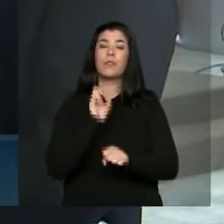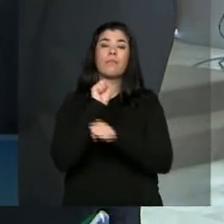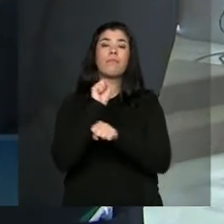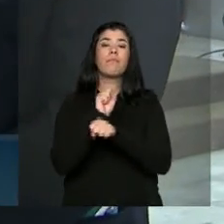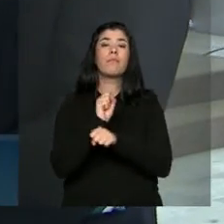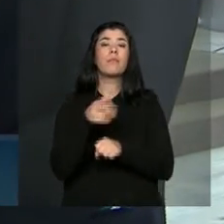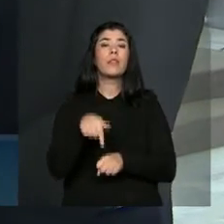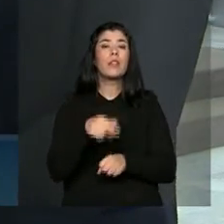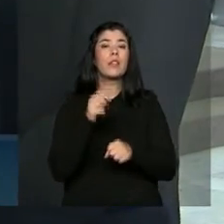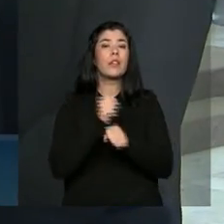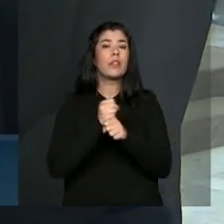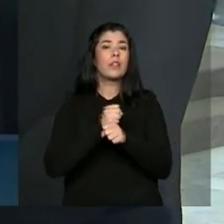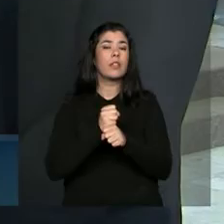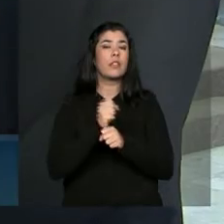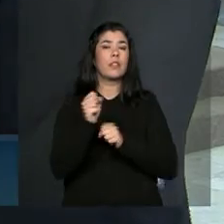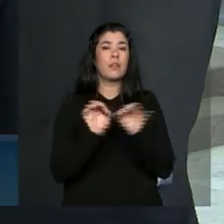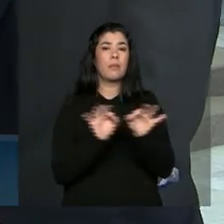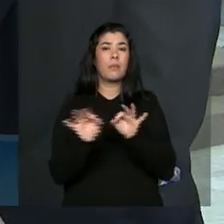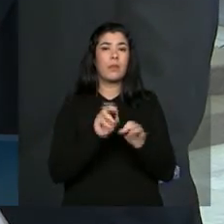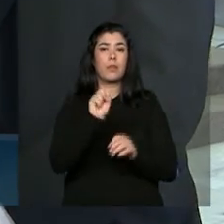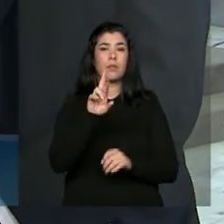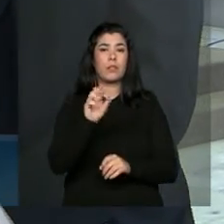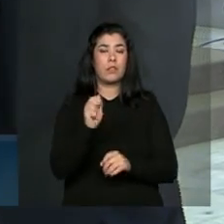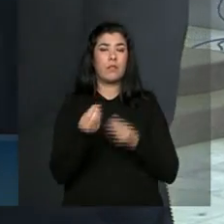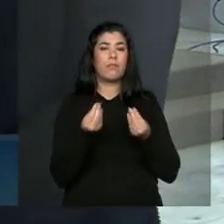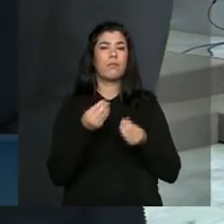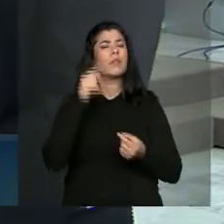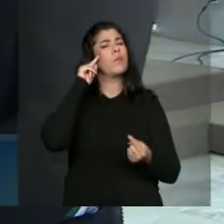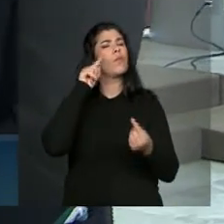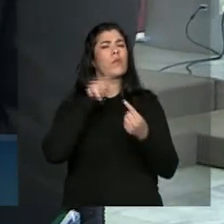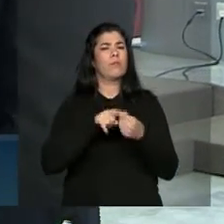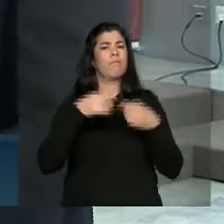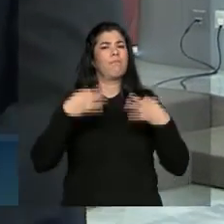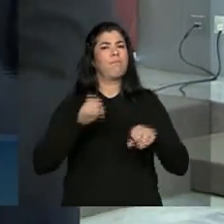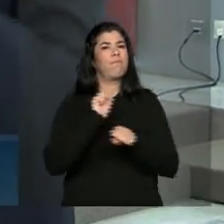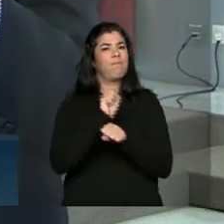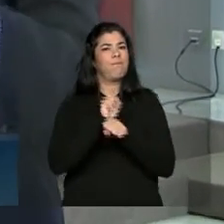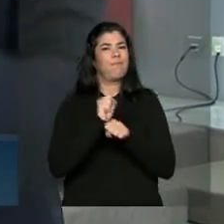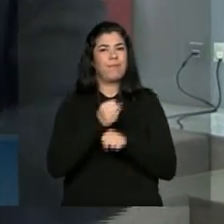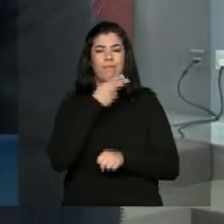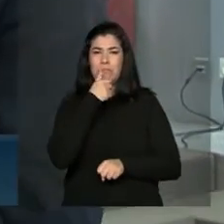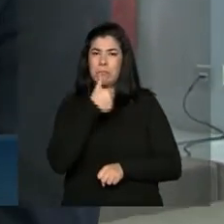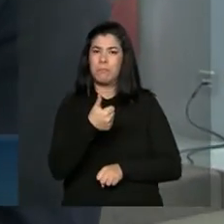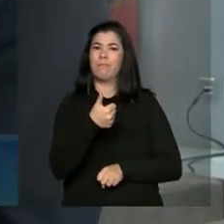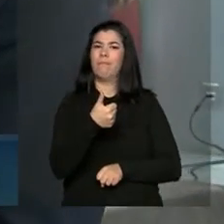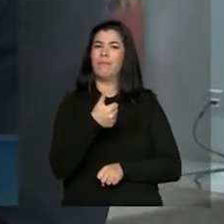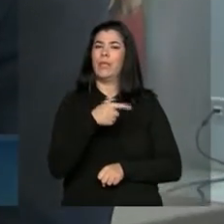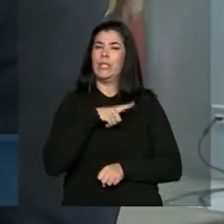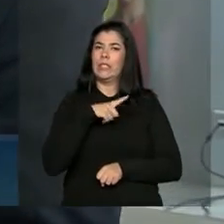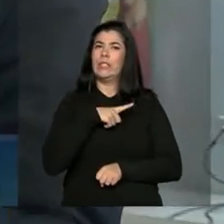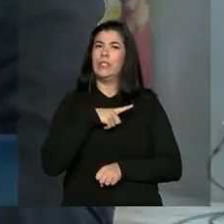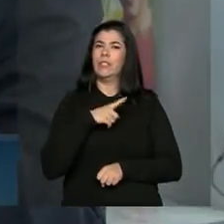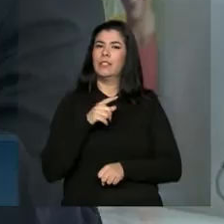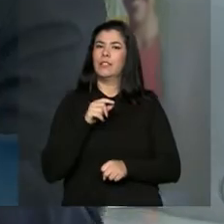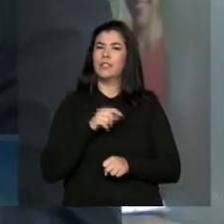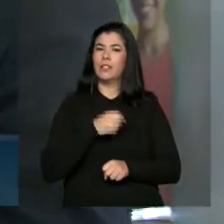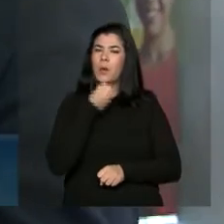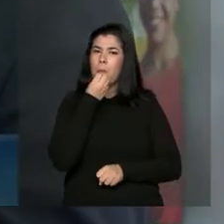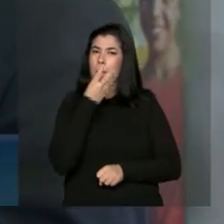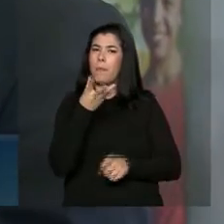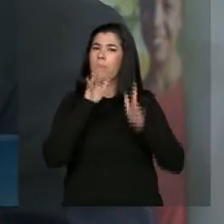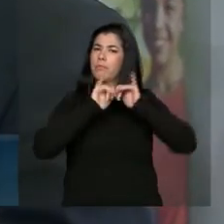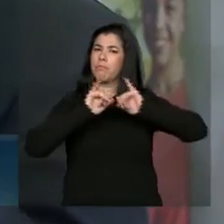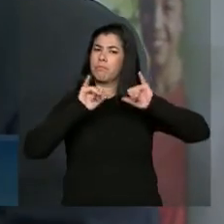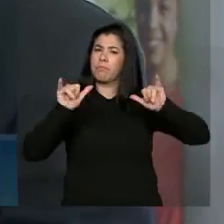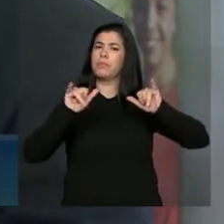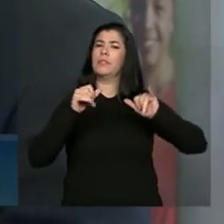Plano Safra 2015-2016? A expectativa sempre é boa. Uma expectativa muito grande, né, de um bom